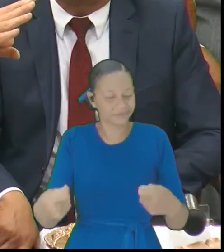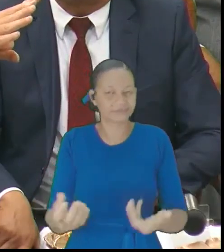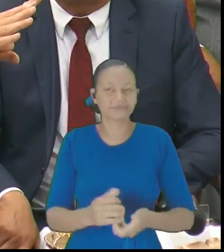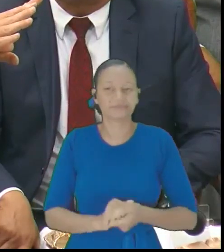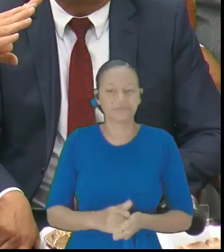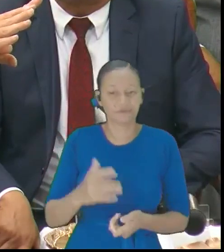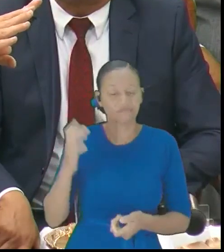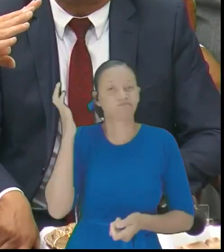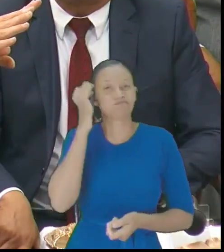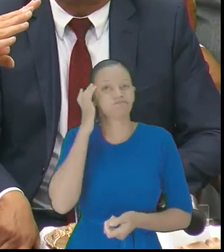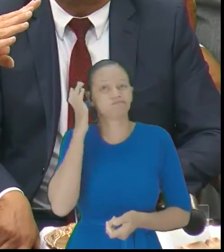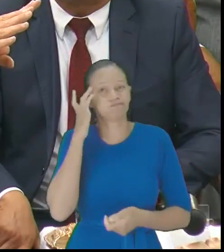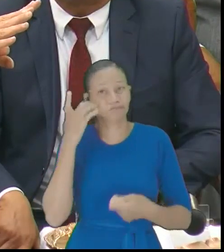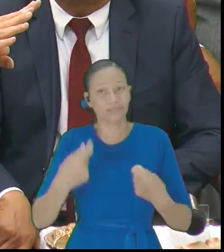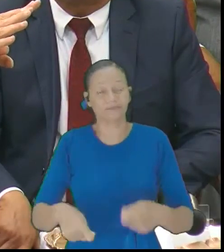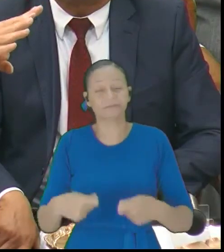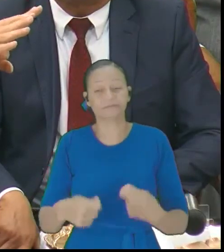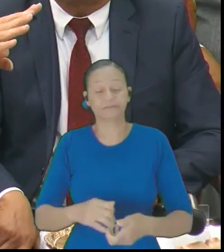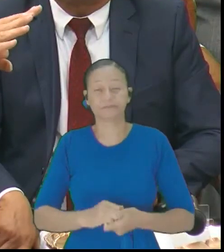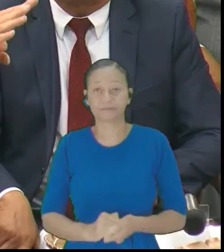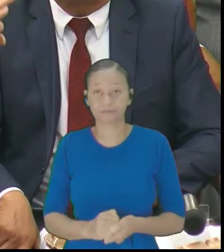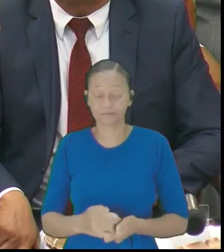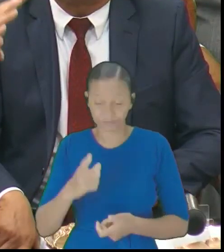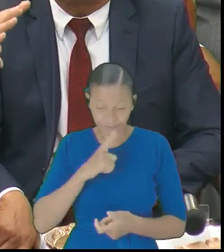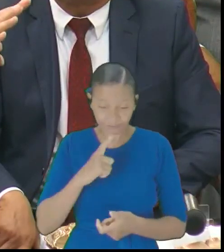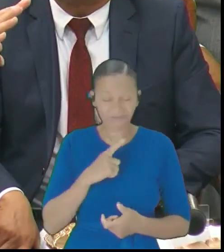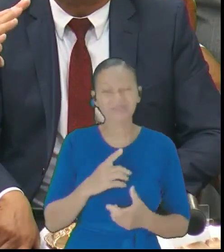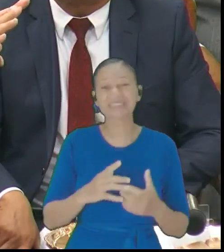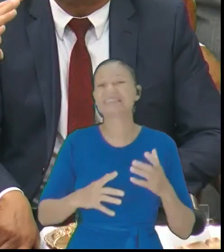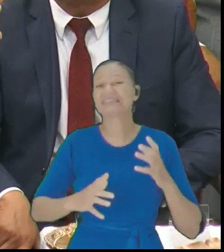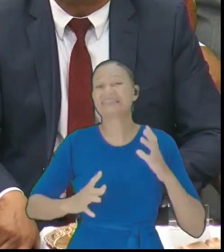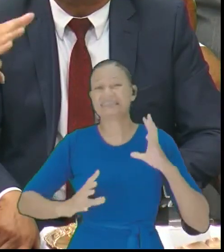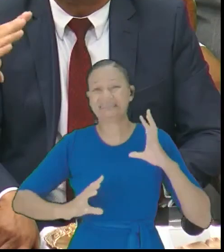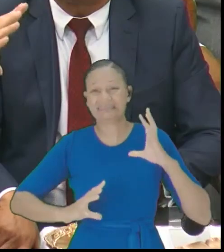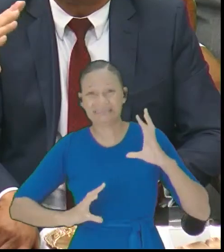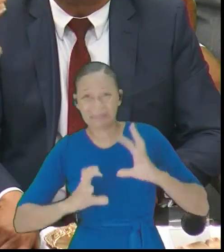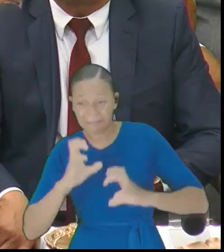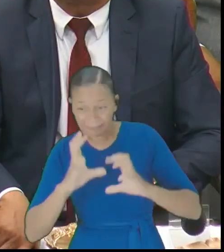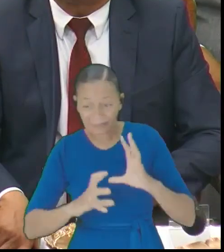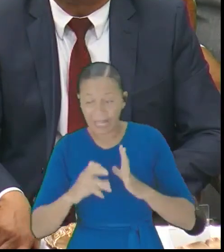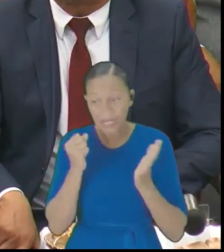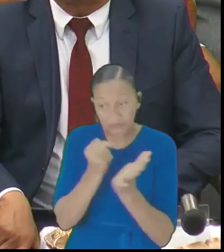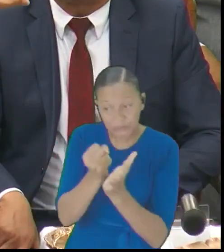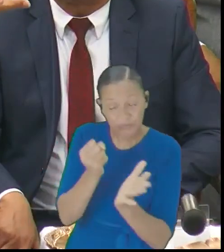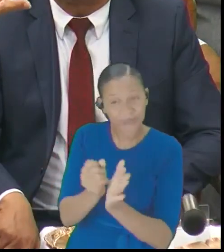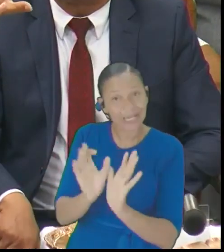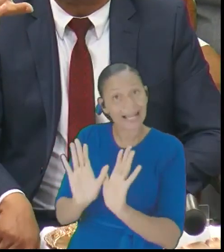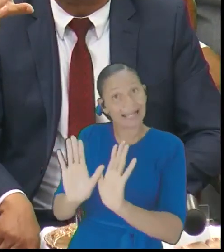Tem que ser prudente. Teve contenda, resolve a contenda, ajuda se for preciso, mas